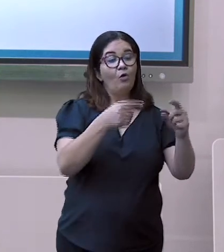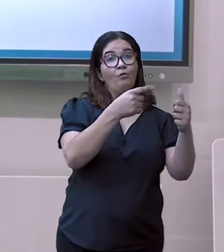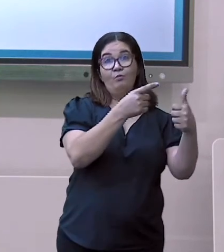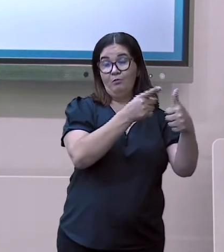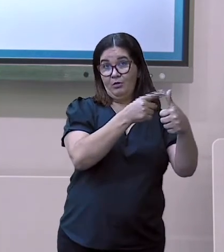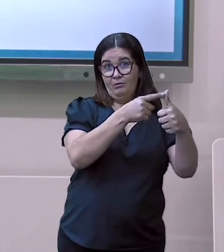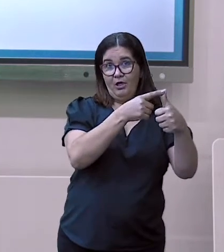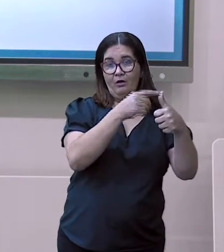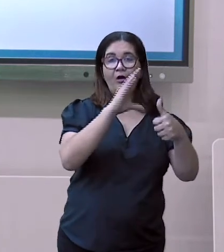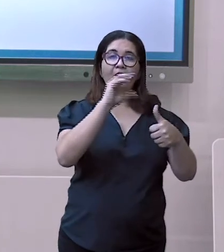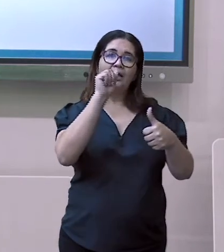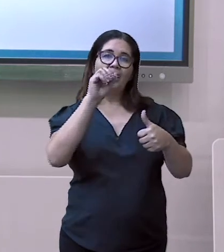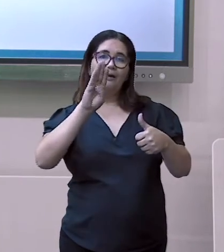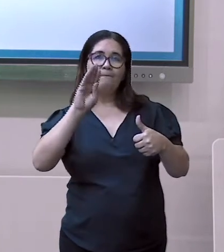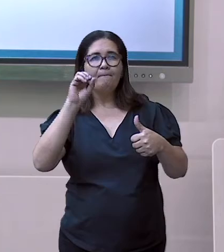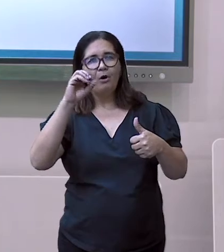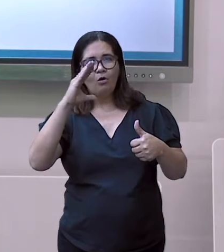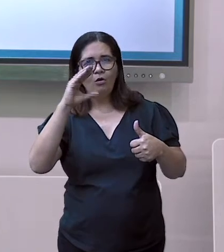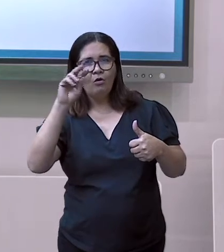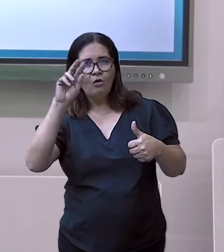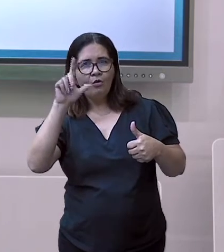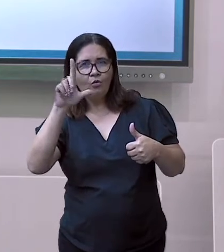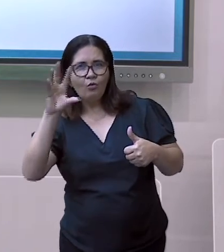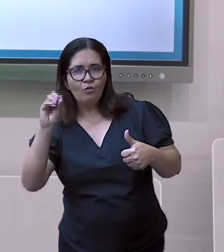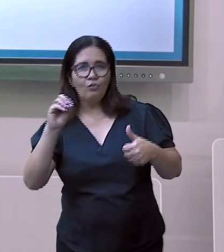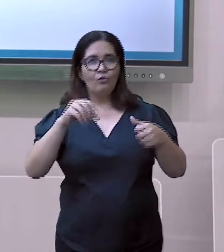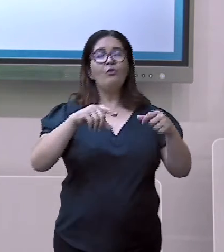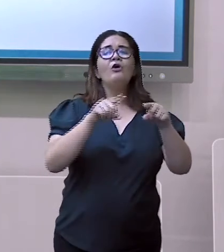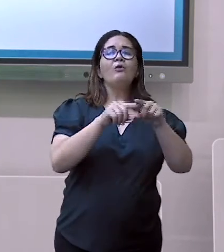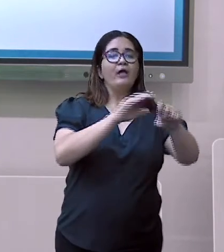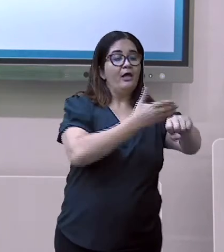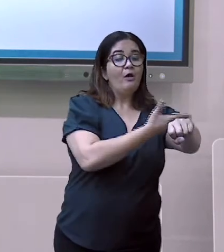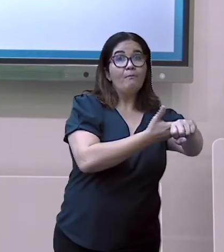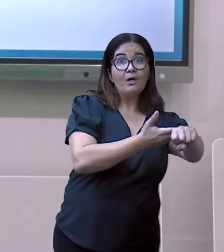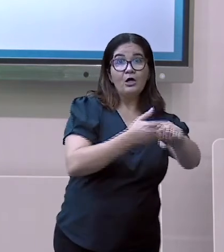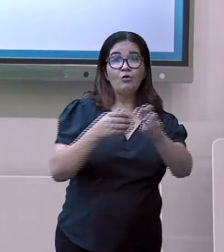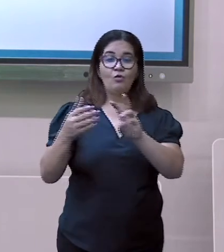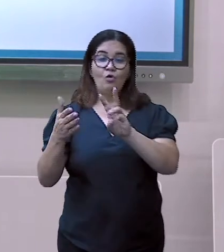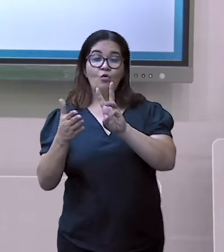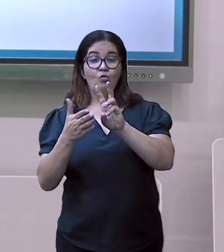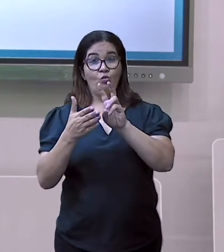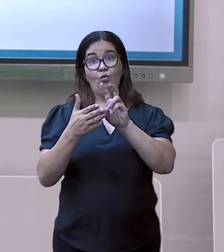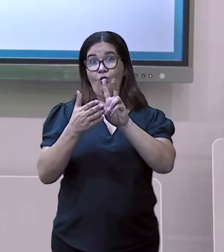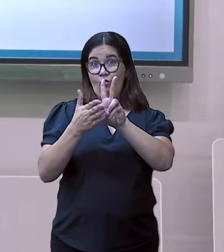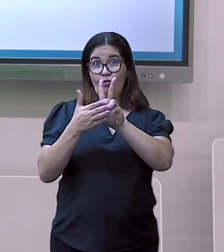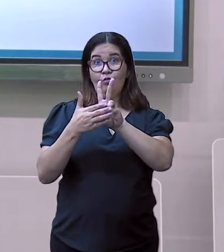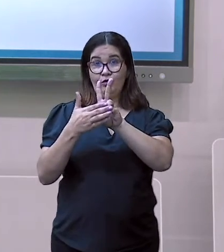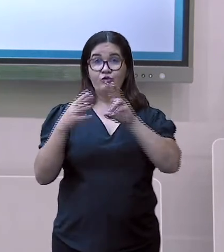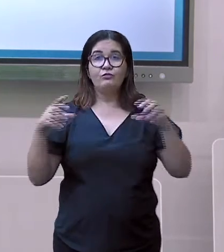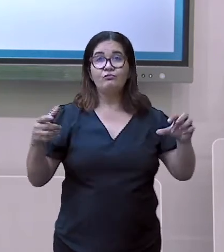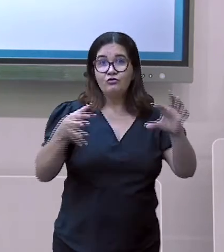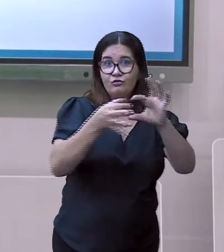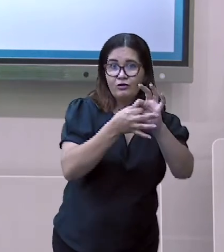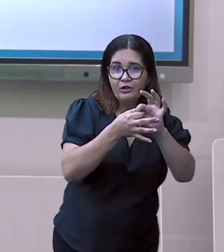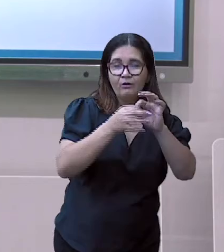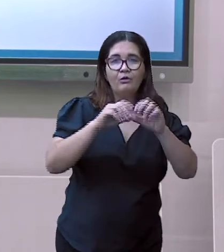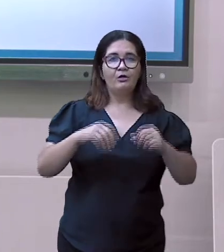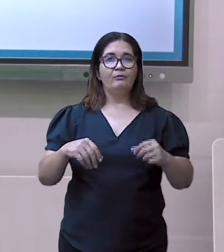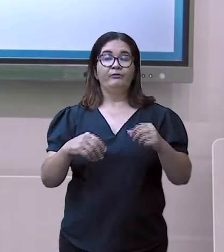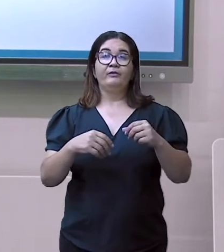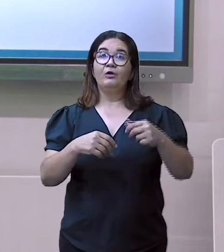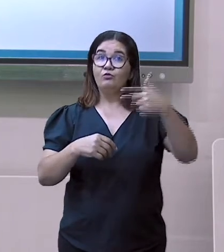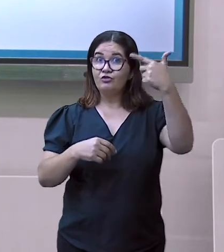Primeiro, caboclo, que é a mistura do branco e do índio. Segundo, o mulato, que